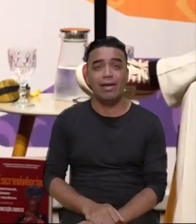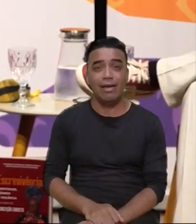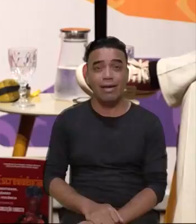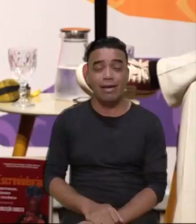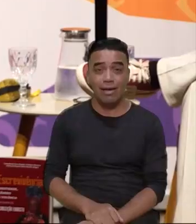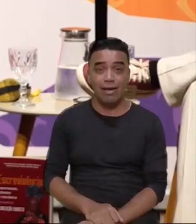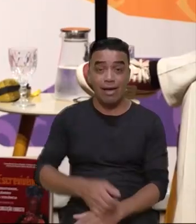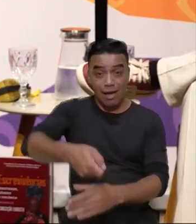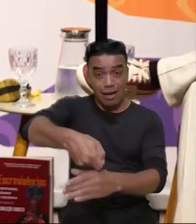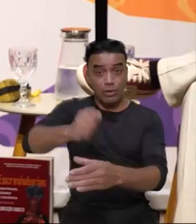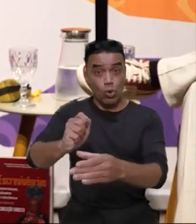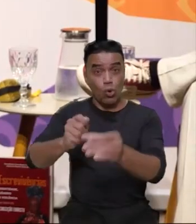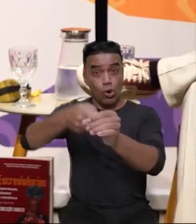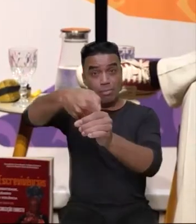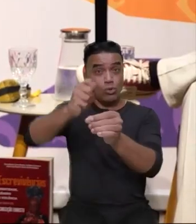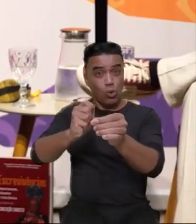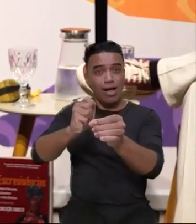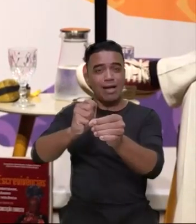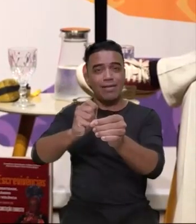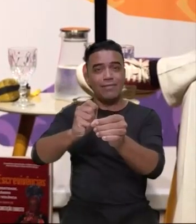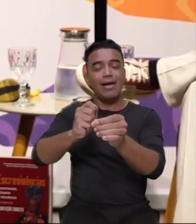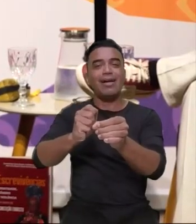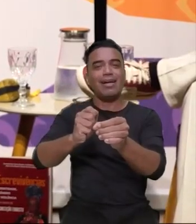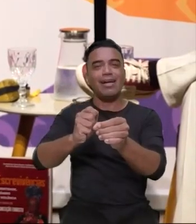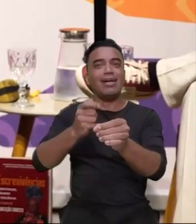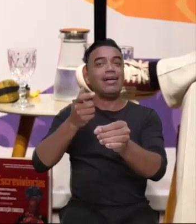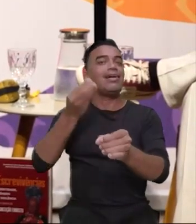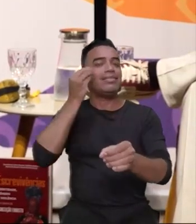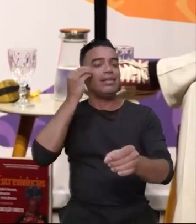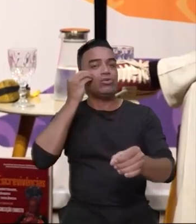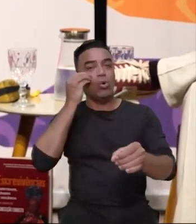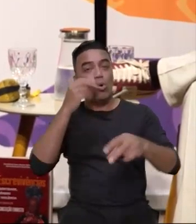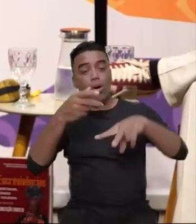de garrafa, tentou abrir a tornozeleira?"